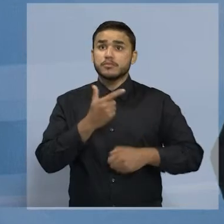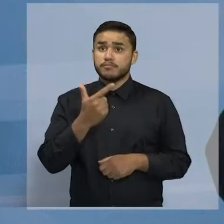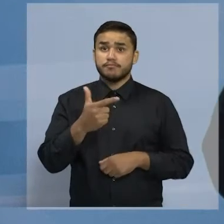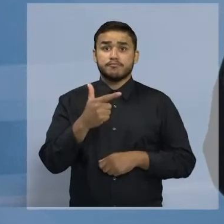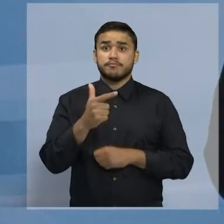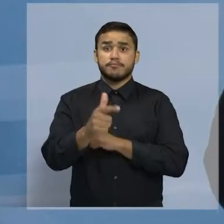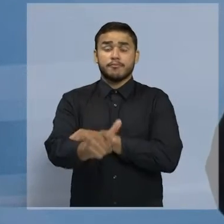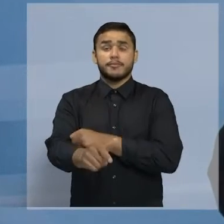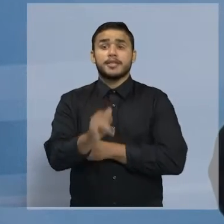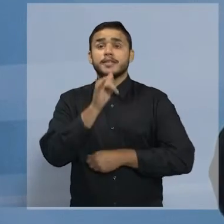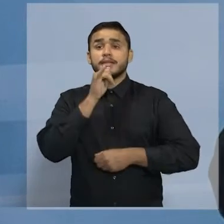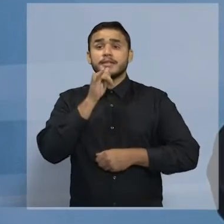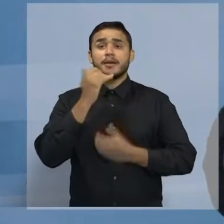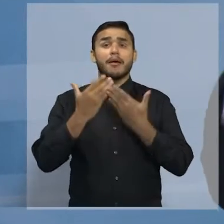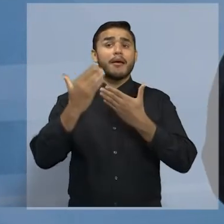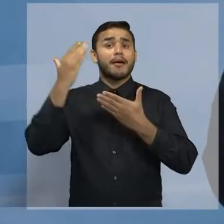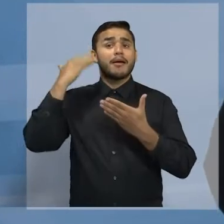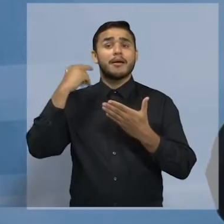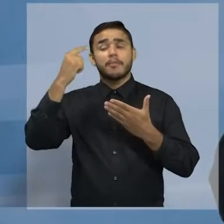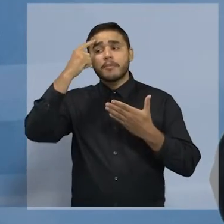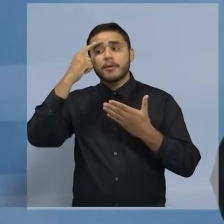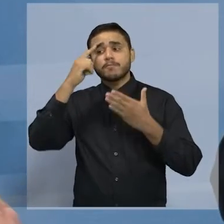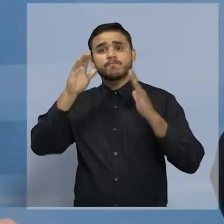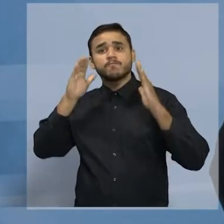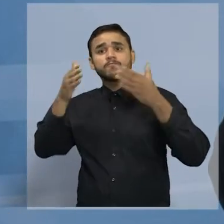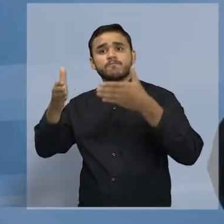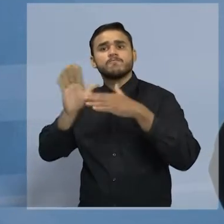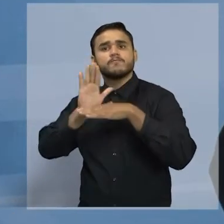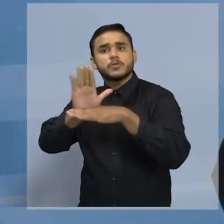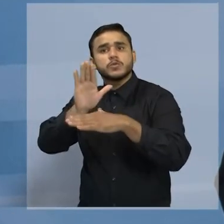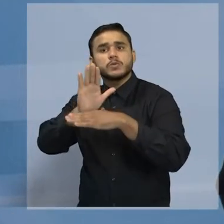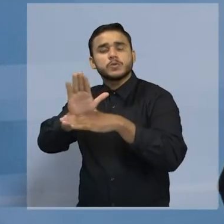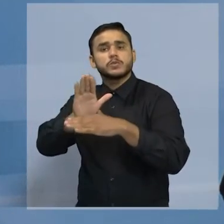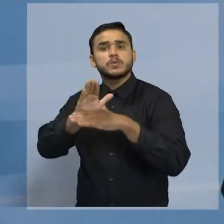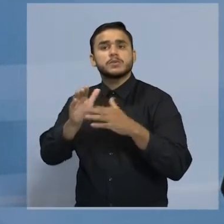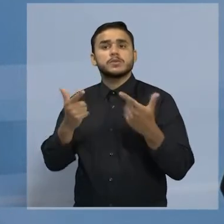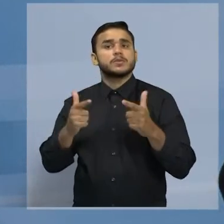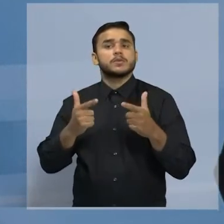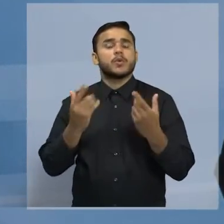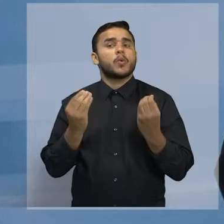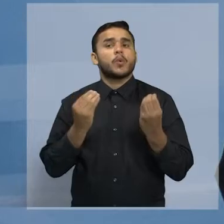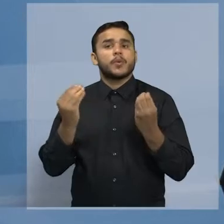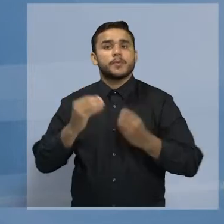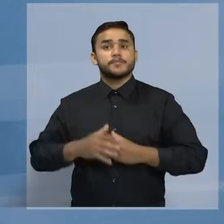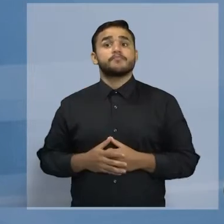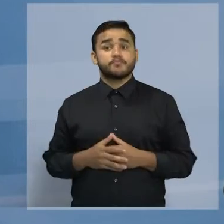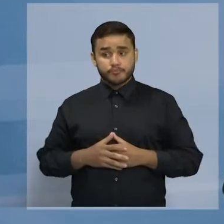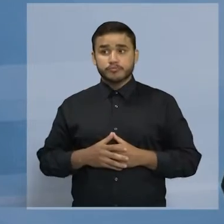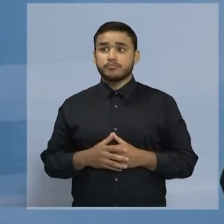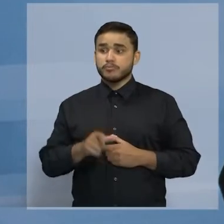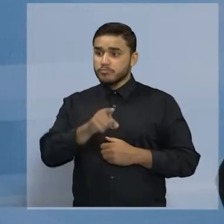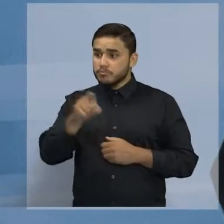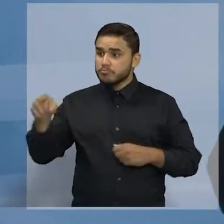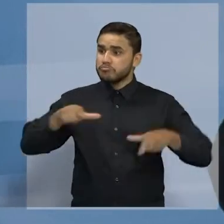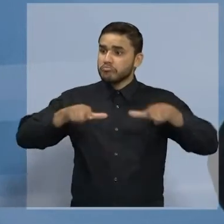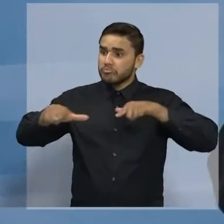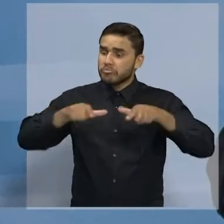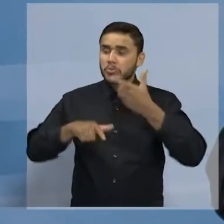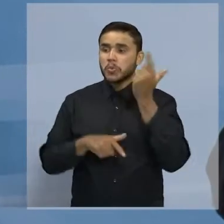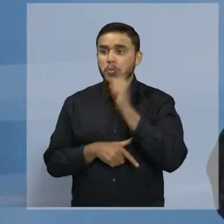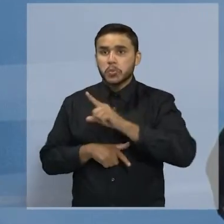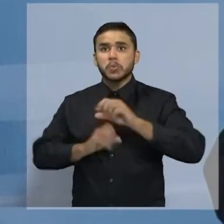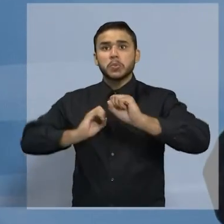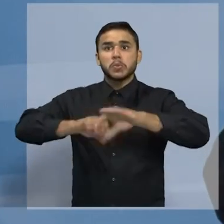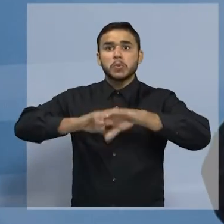porque não teve, lá atrás, os cuidados necessários para crescer de forma